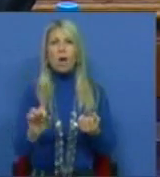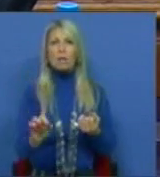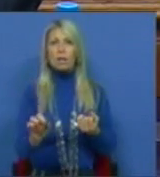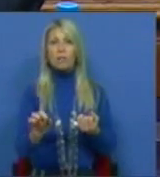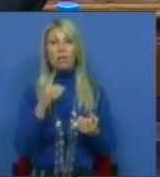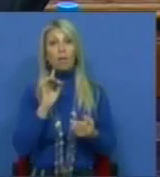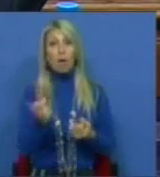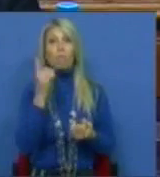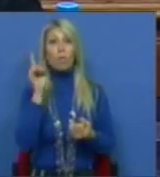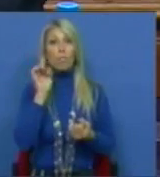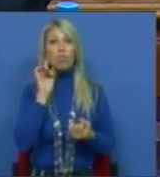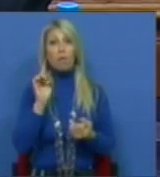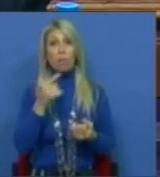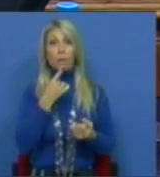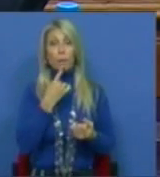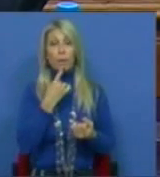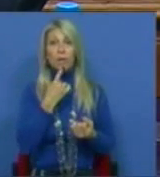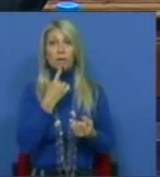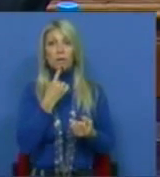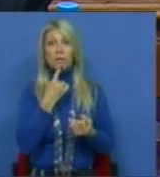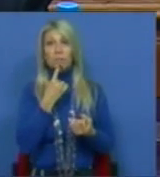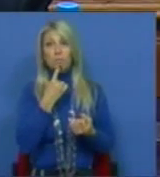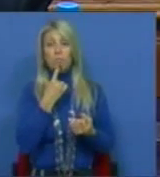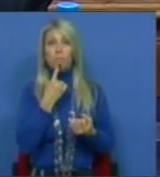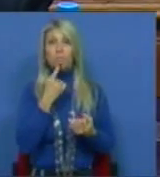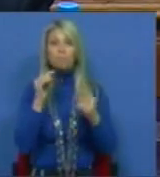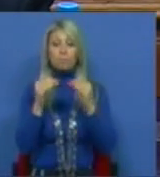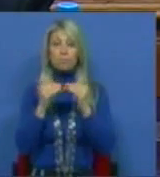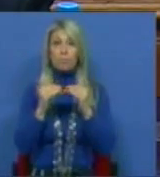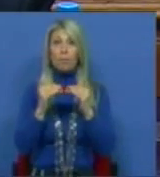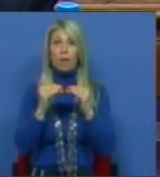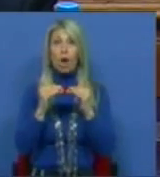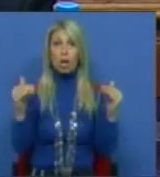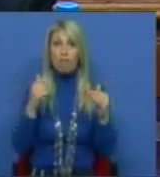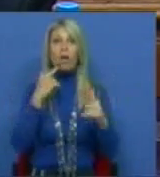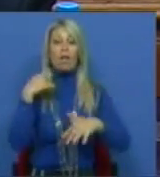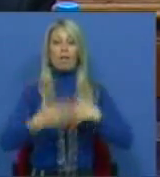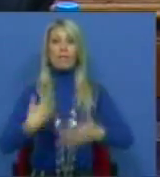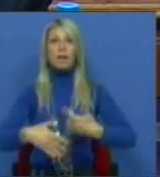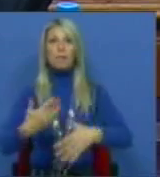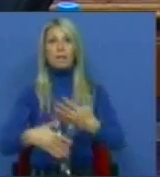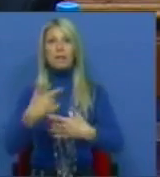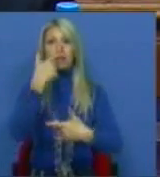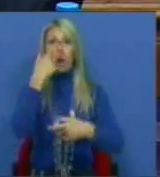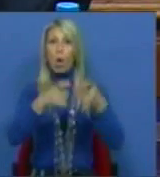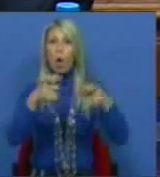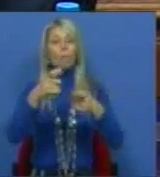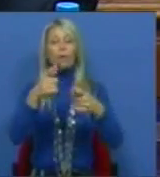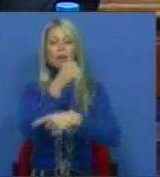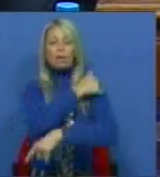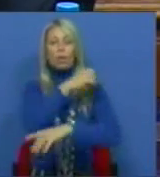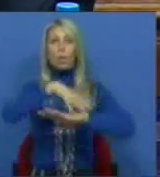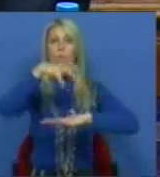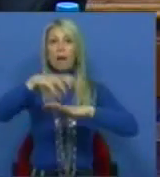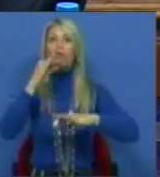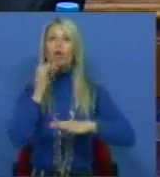que seria muito importante que, ao nível autárquico, ao nível da dinamização urbana dos territórios, que o